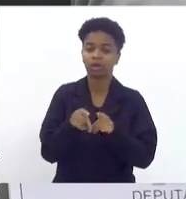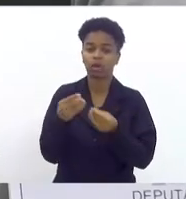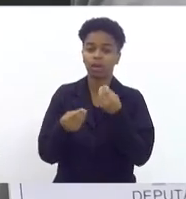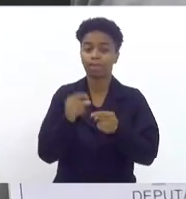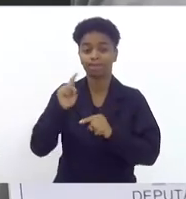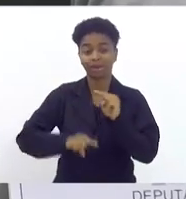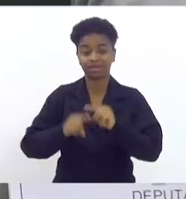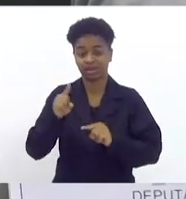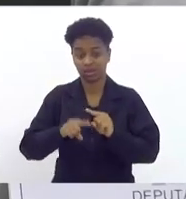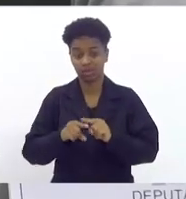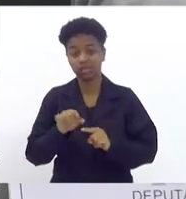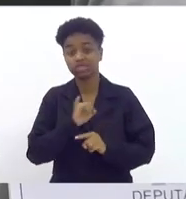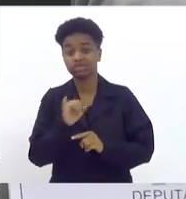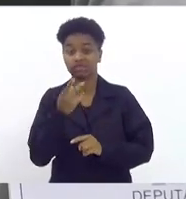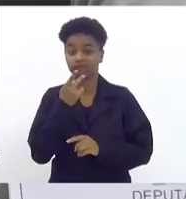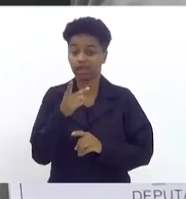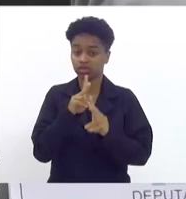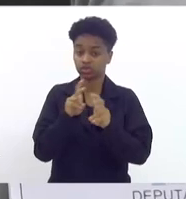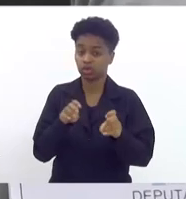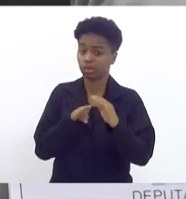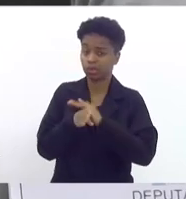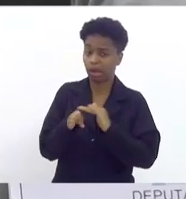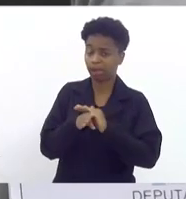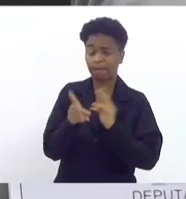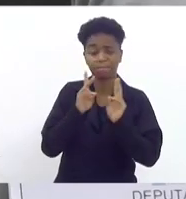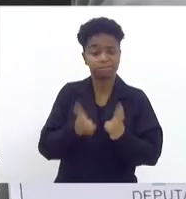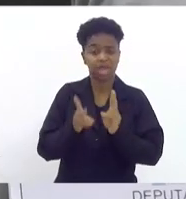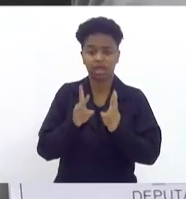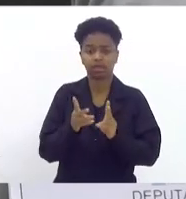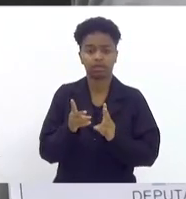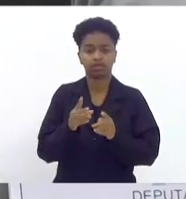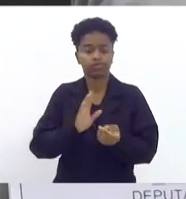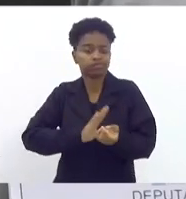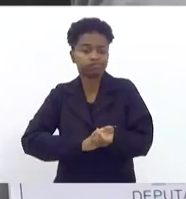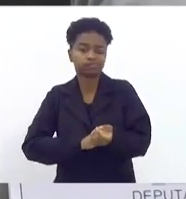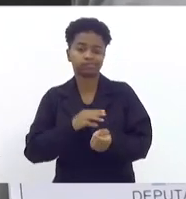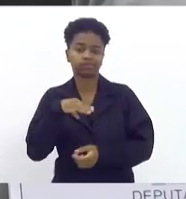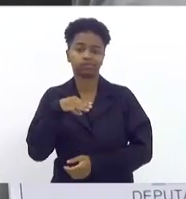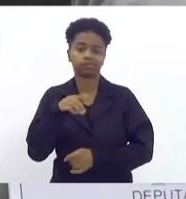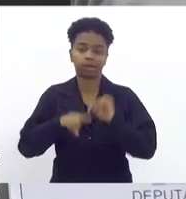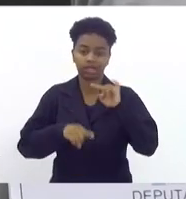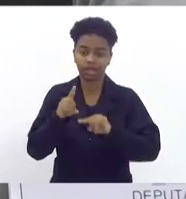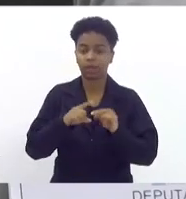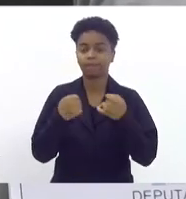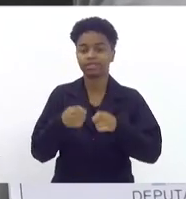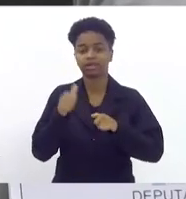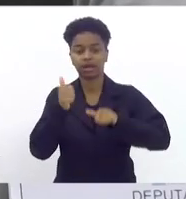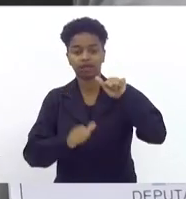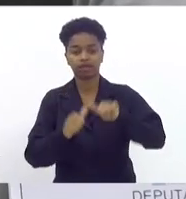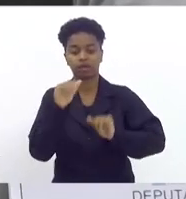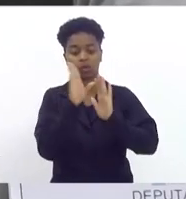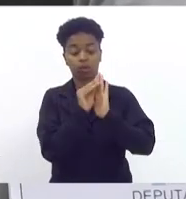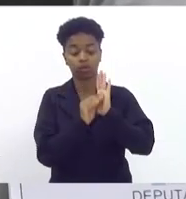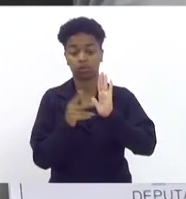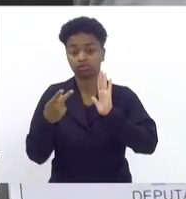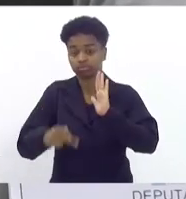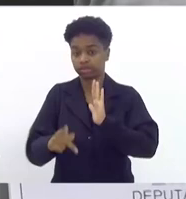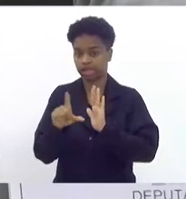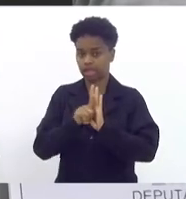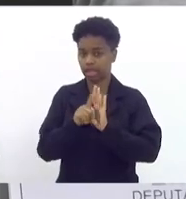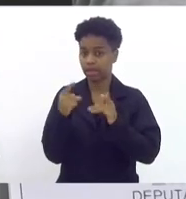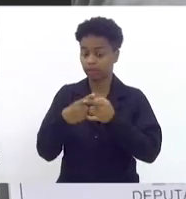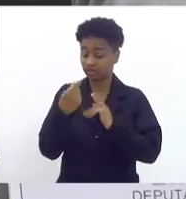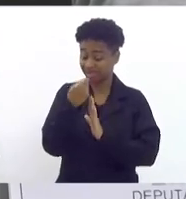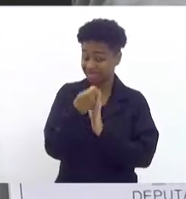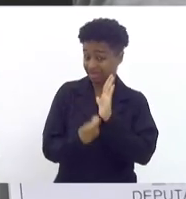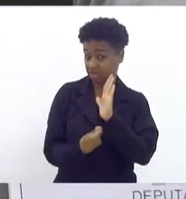discutimos vício material num projeto de lei, necessariamente nós temos que avaliar o conteúdo desta lei, porque o texto da